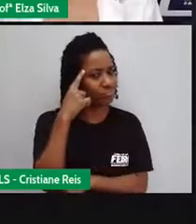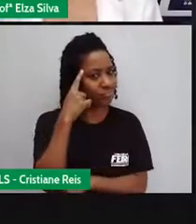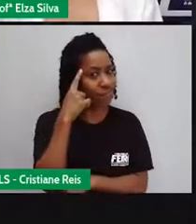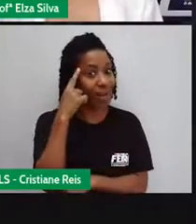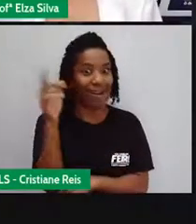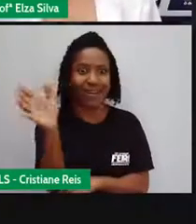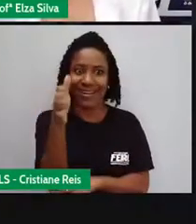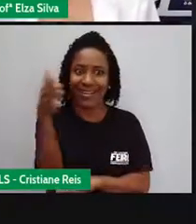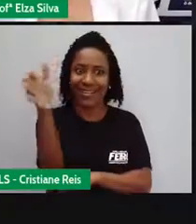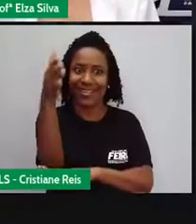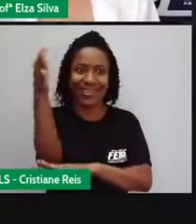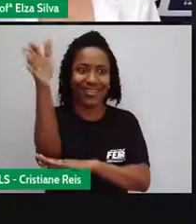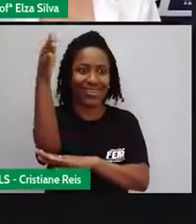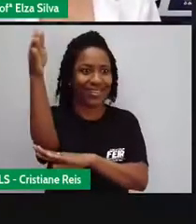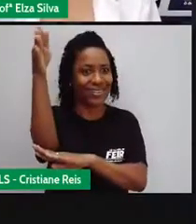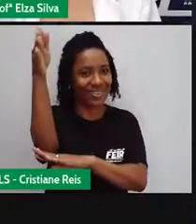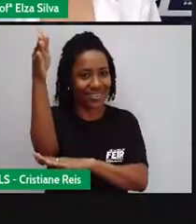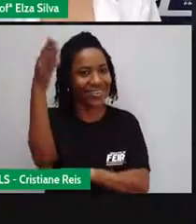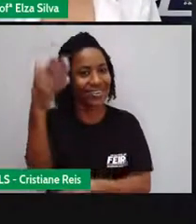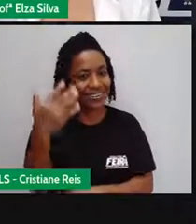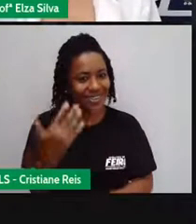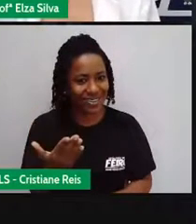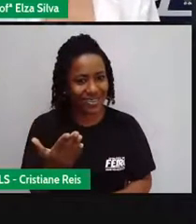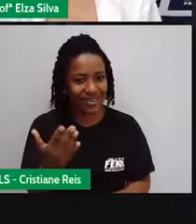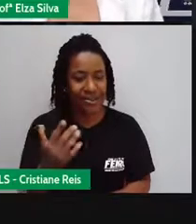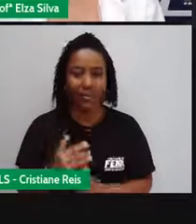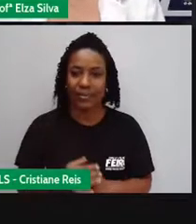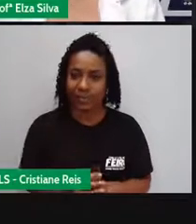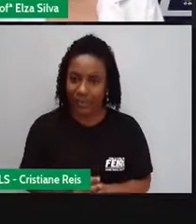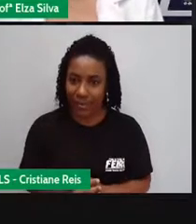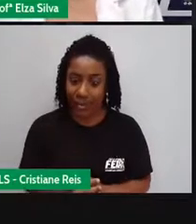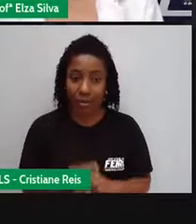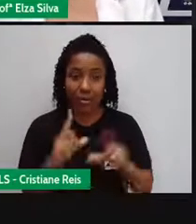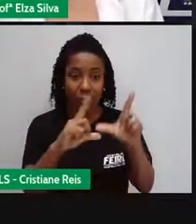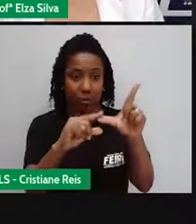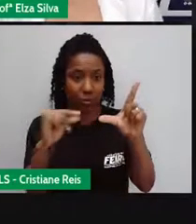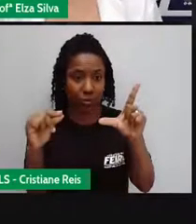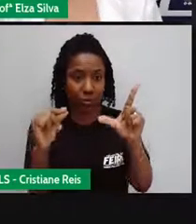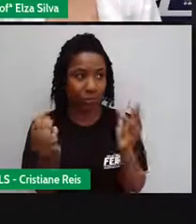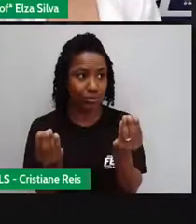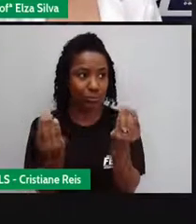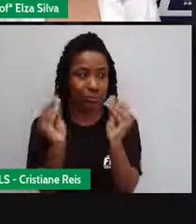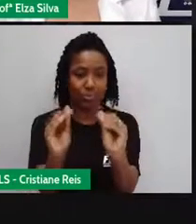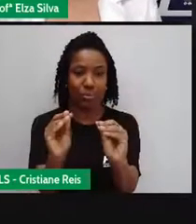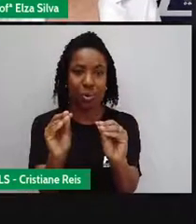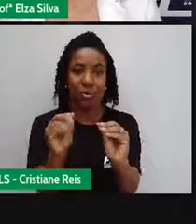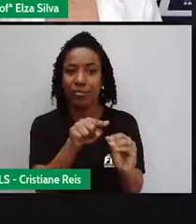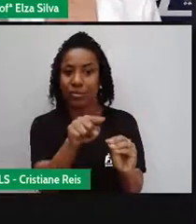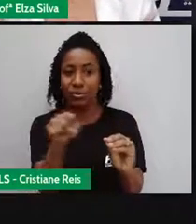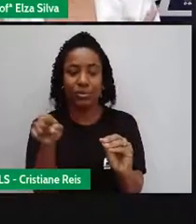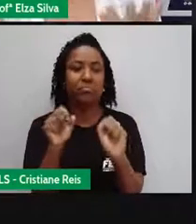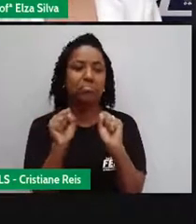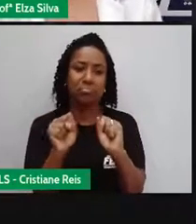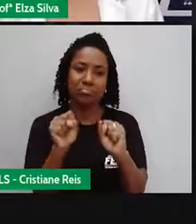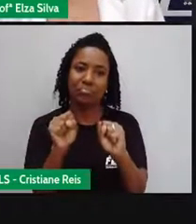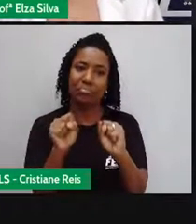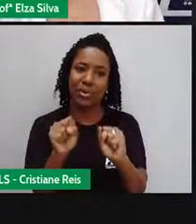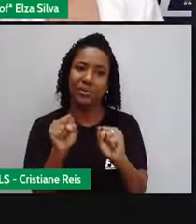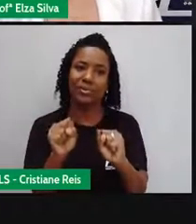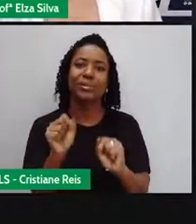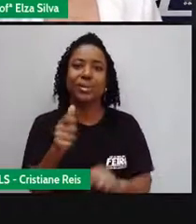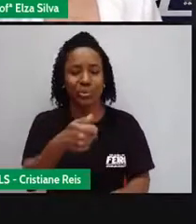bandeira. So, então, como eu disse antes, o link ficará disponível para que vocês possam explorar essas